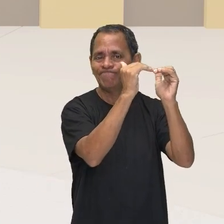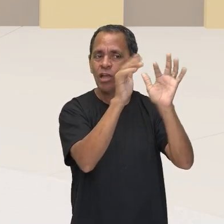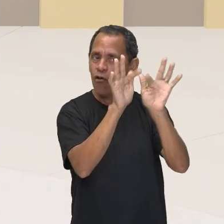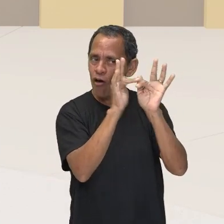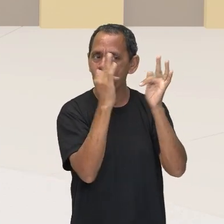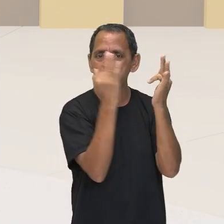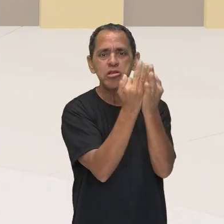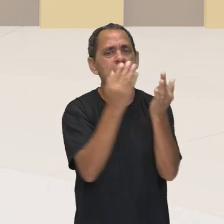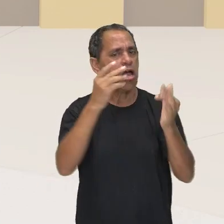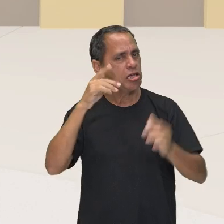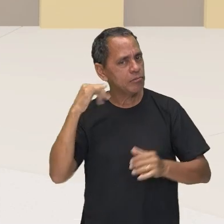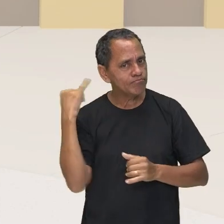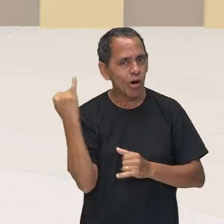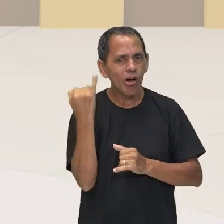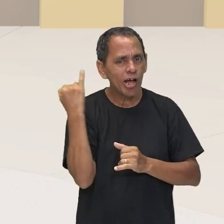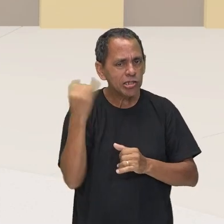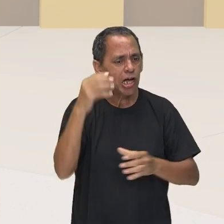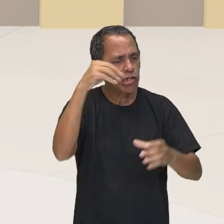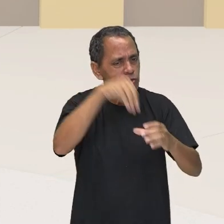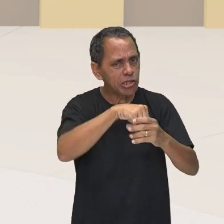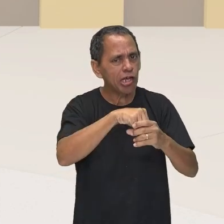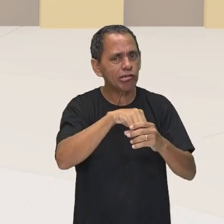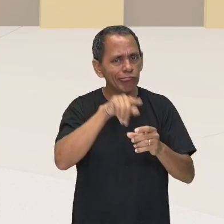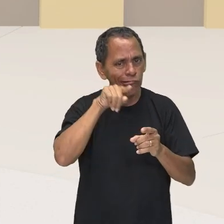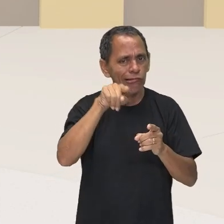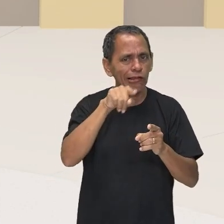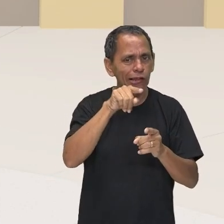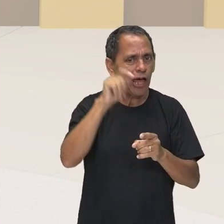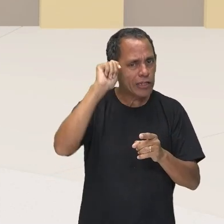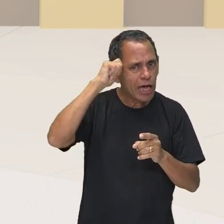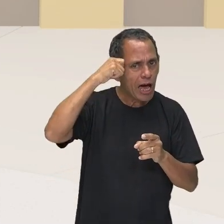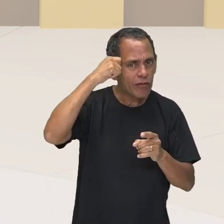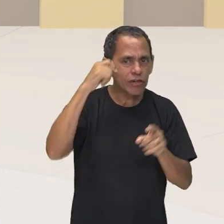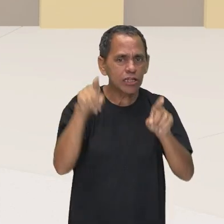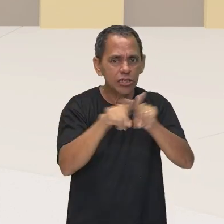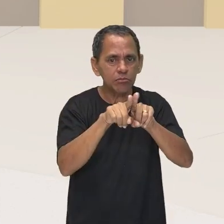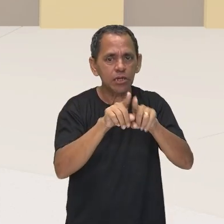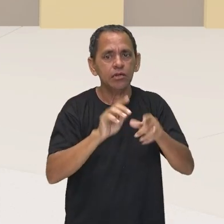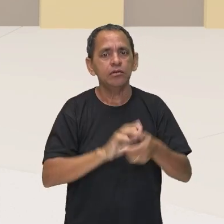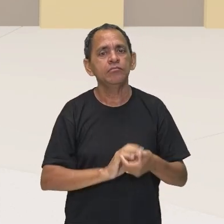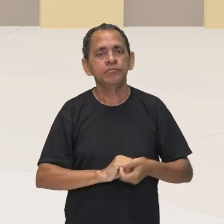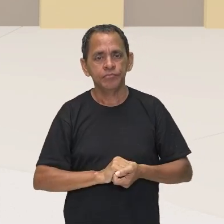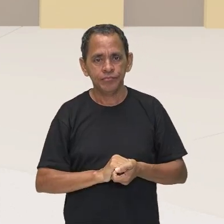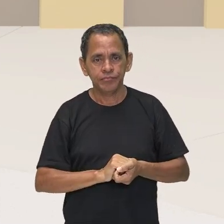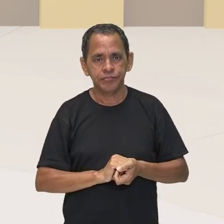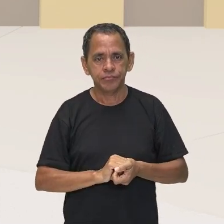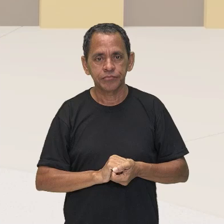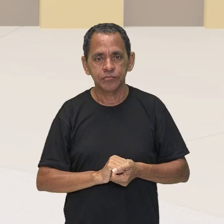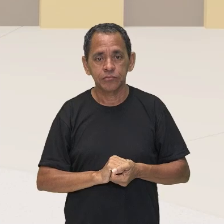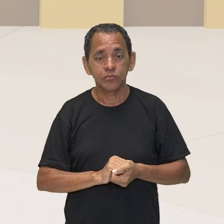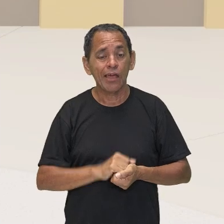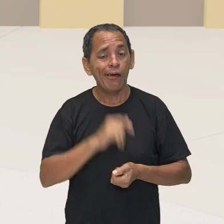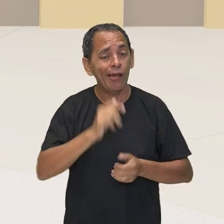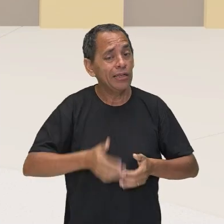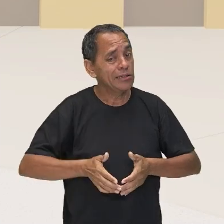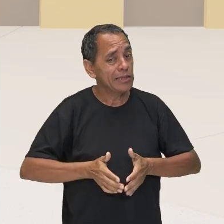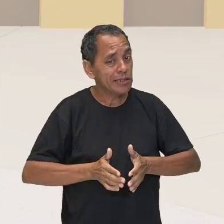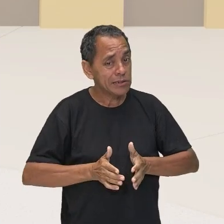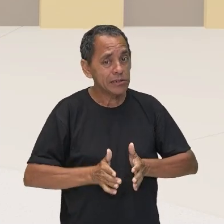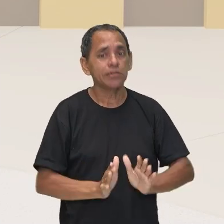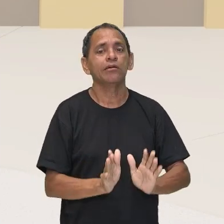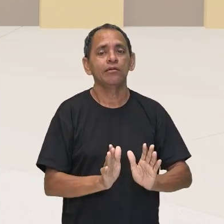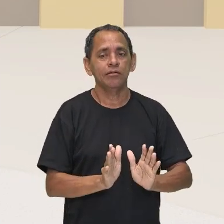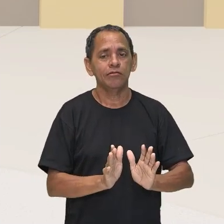família, seguindo aqui, da nobreza, né? Da nobreza Tembu. Então, Nelson Mandela nasceu